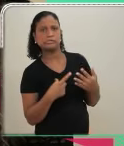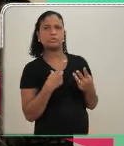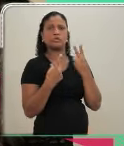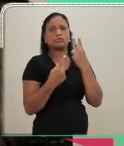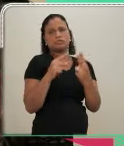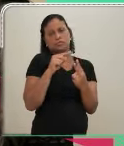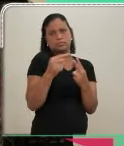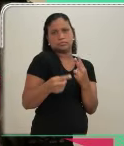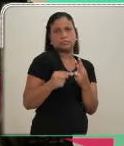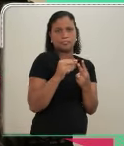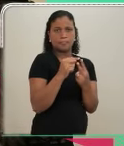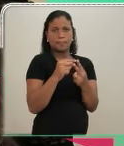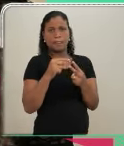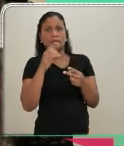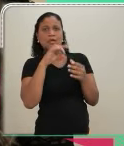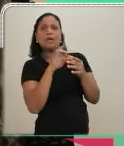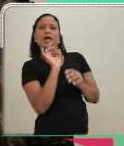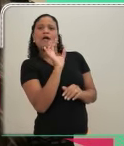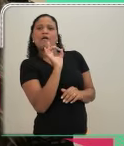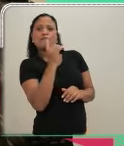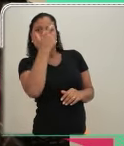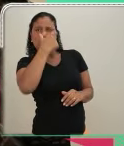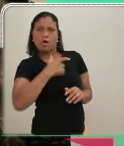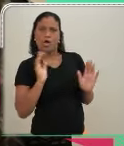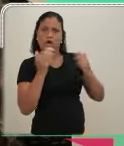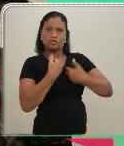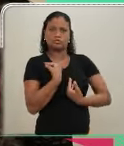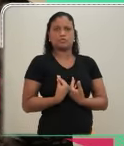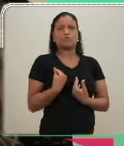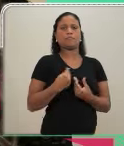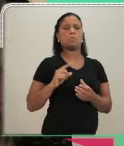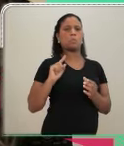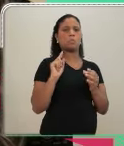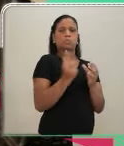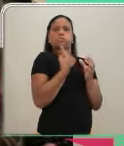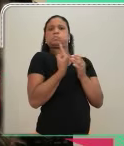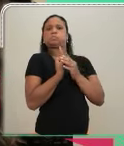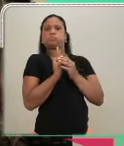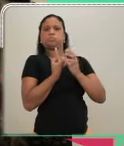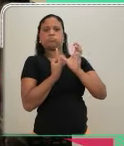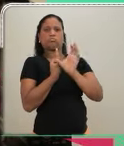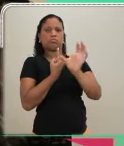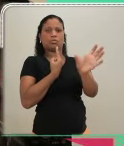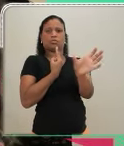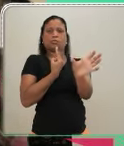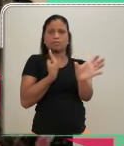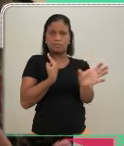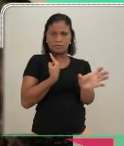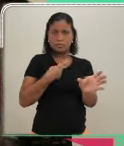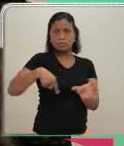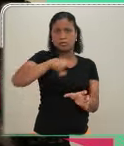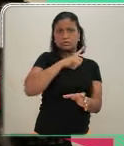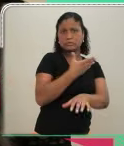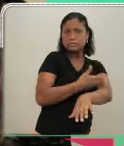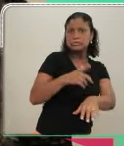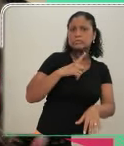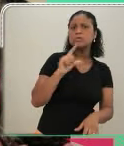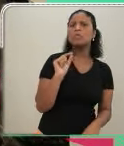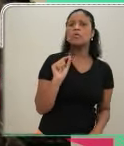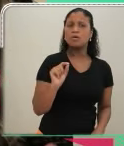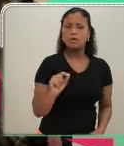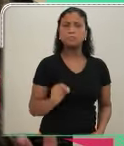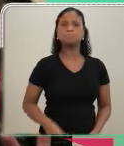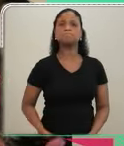autismo vive em outro mundo. Isso as pessoas costumam repetir e sempre, frequentemente. Na verdade, não é. O indivíduo